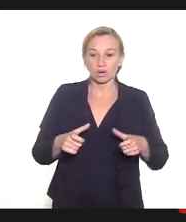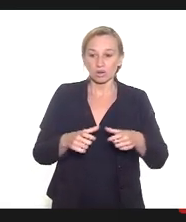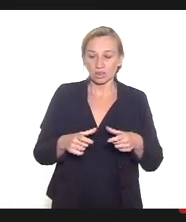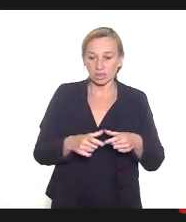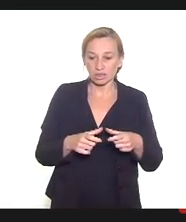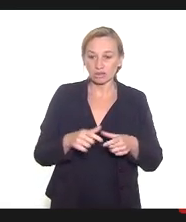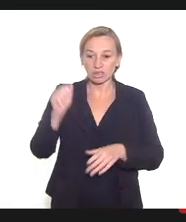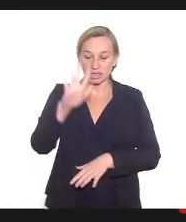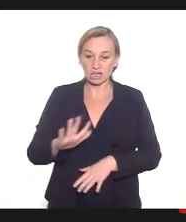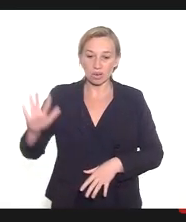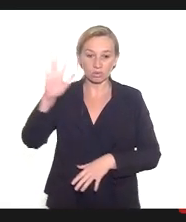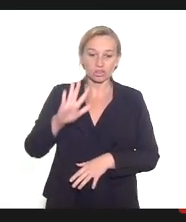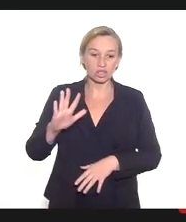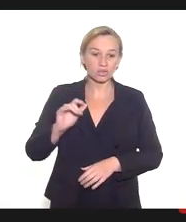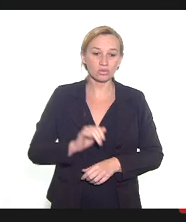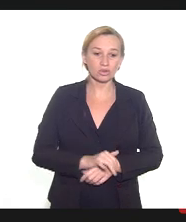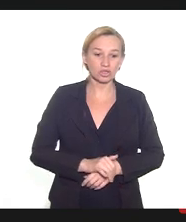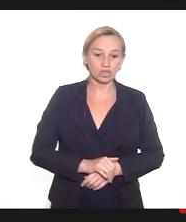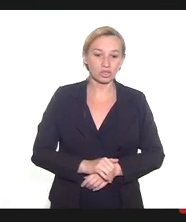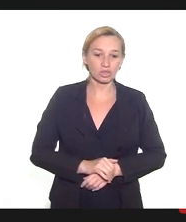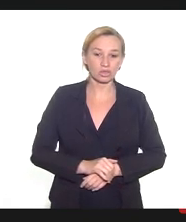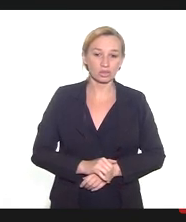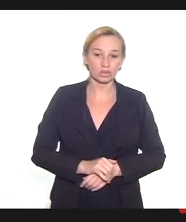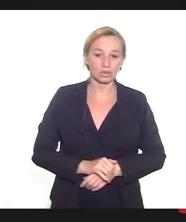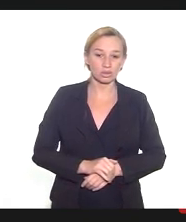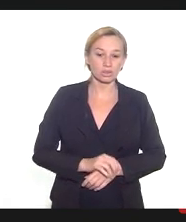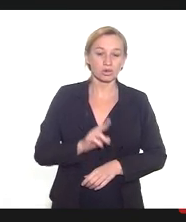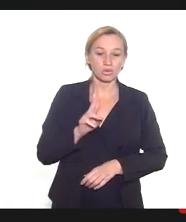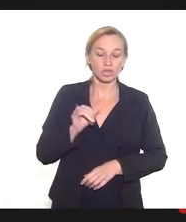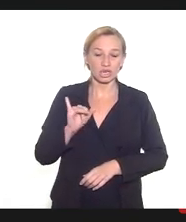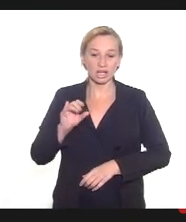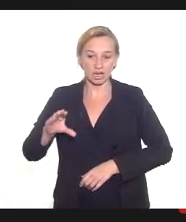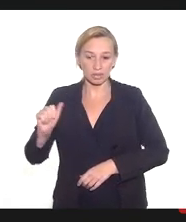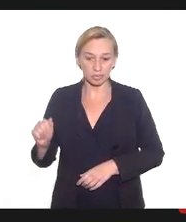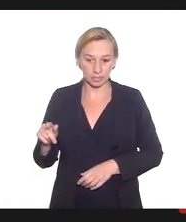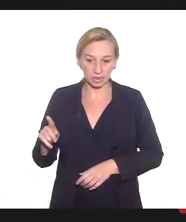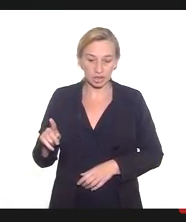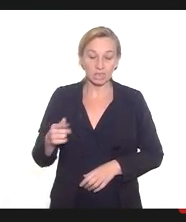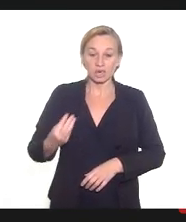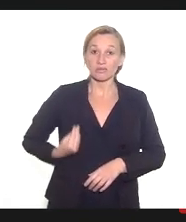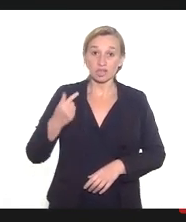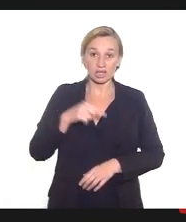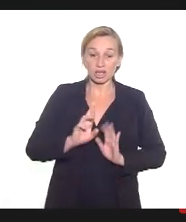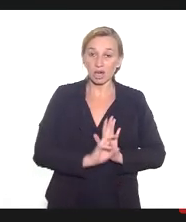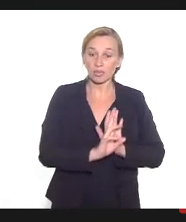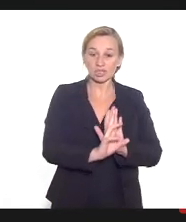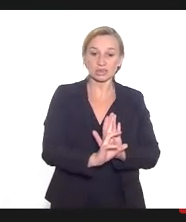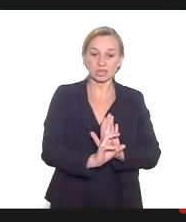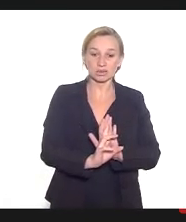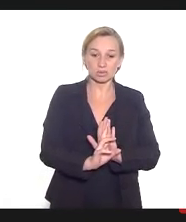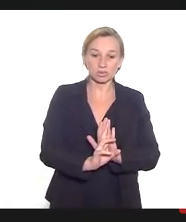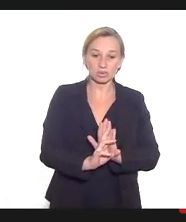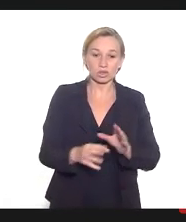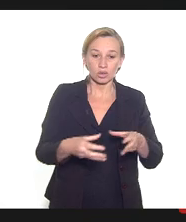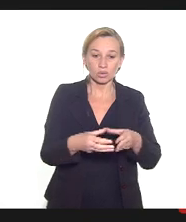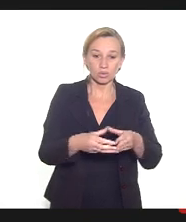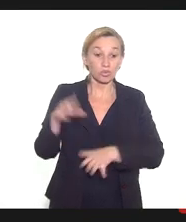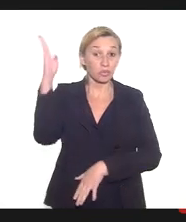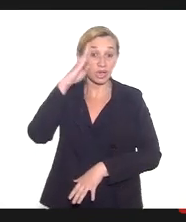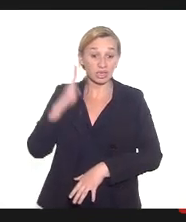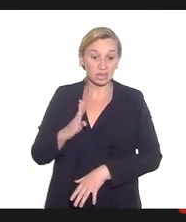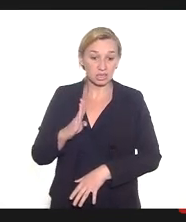alterar em toxicologia pela Unicamp eu estou aqui representando o grupo